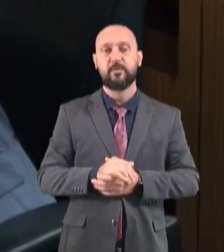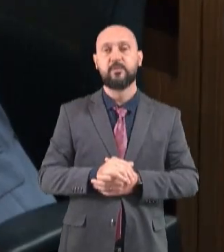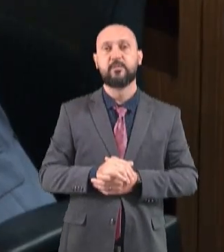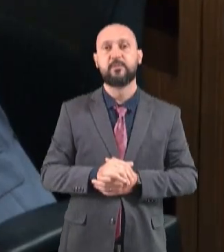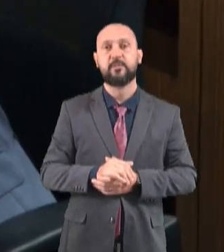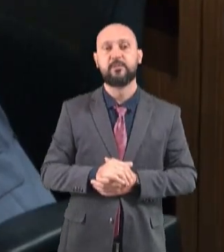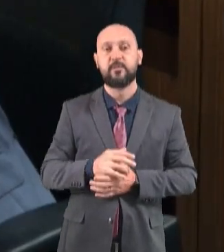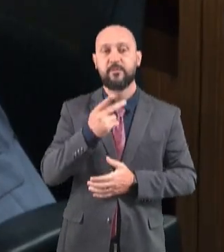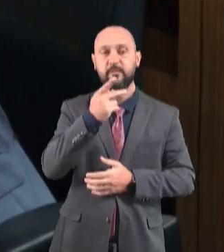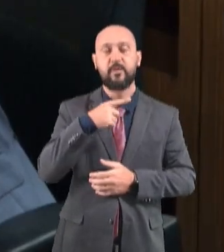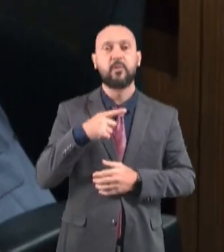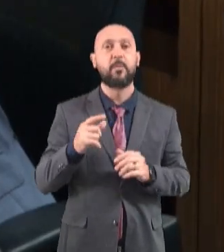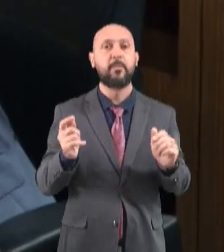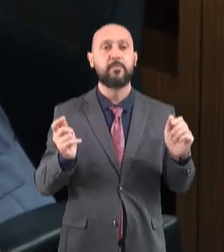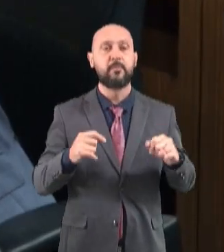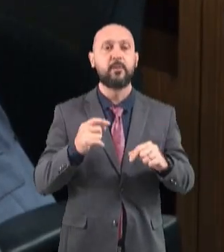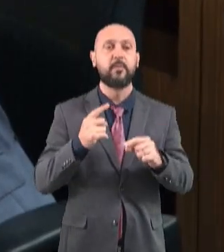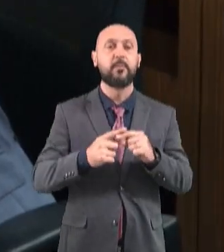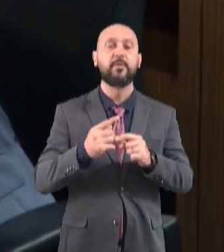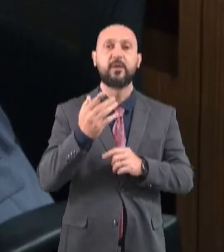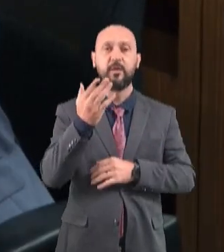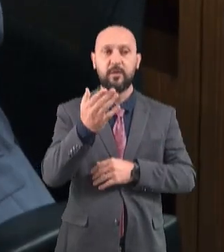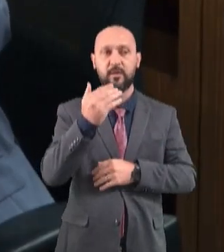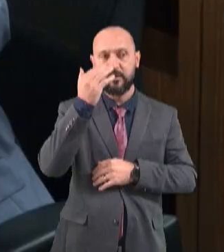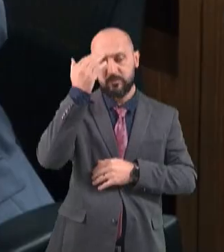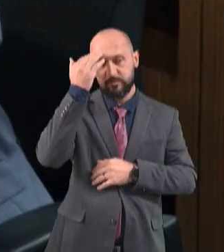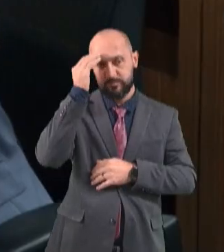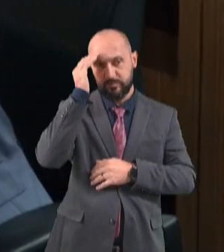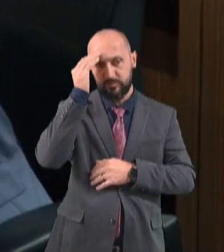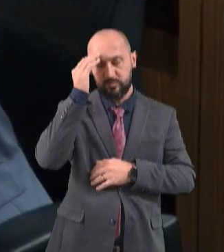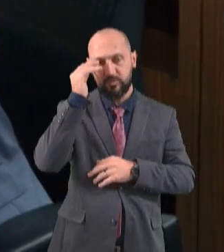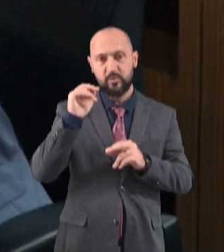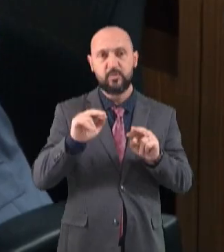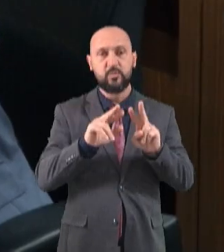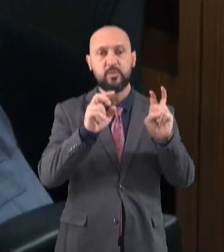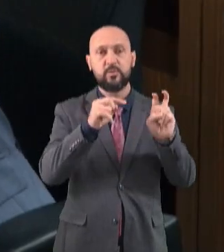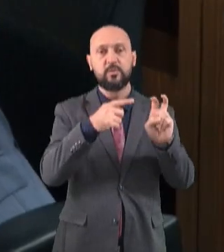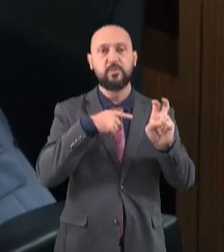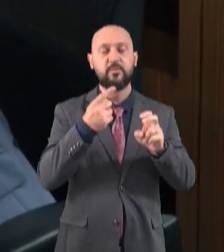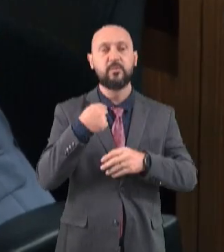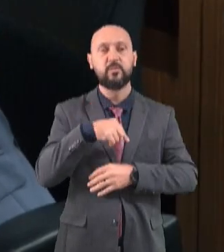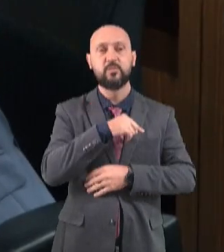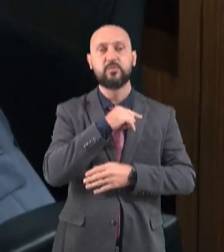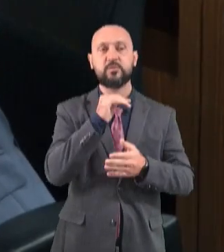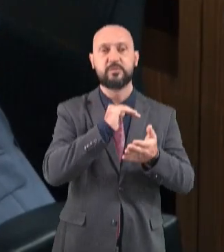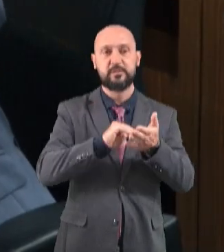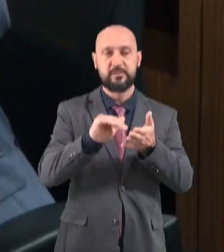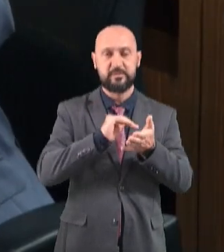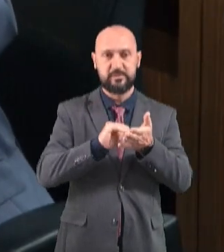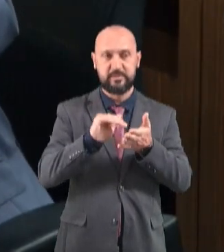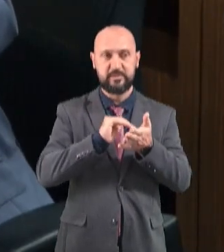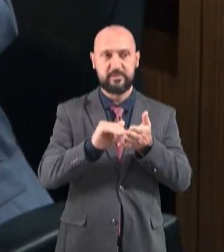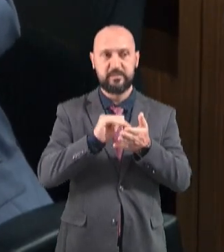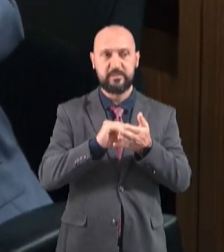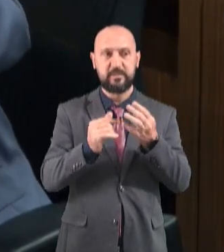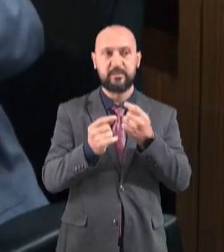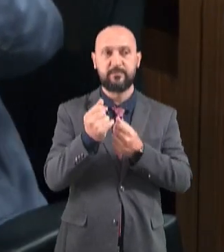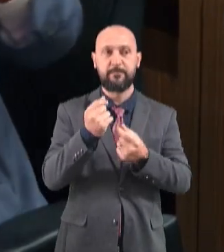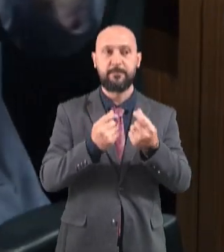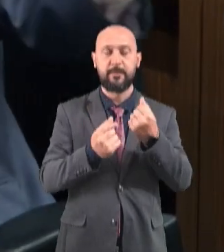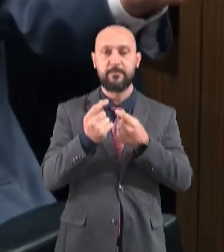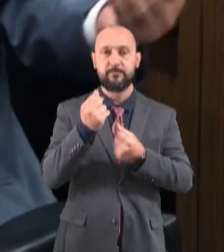Excelência fala isso com muita propriedade, pois entende do assunto e foi nosso secretário de